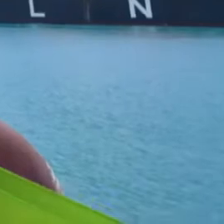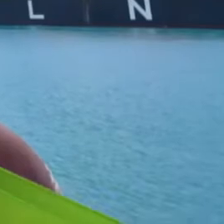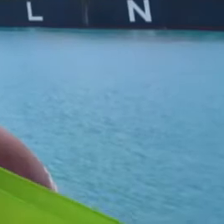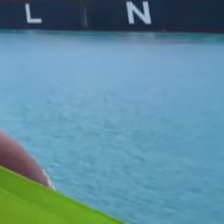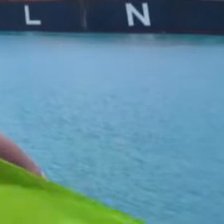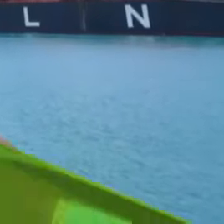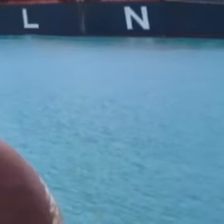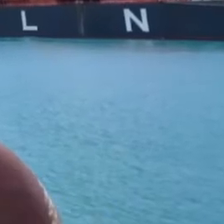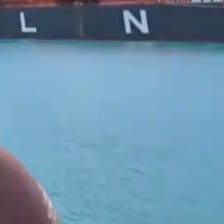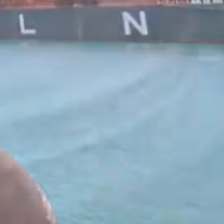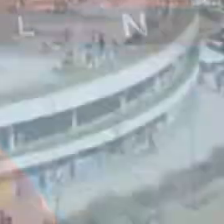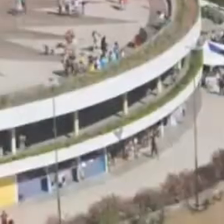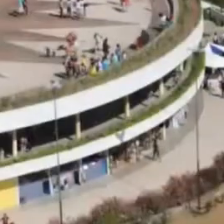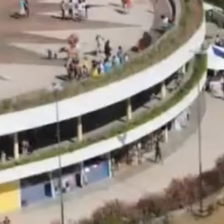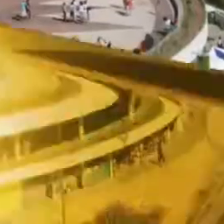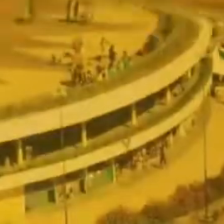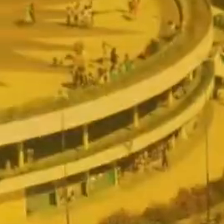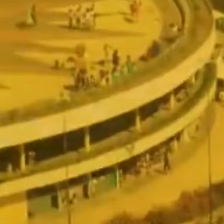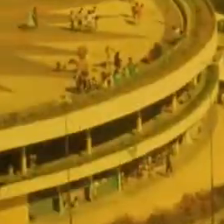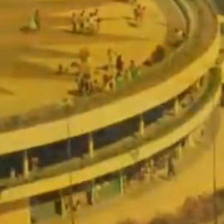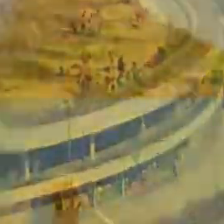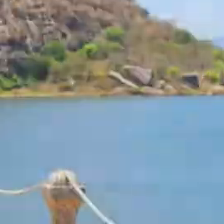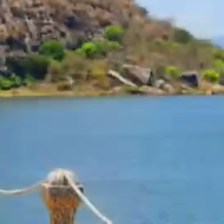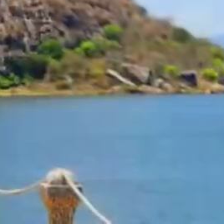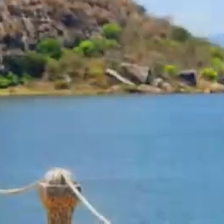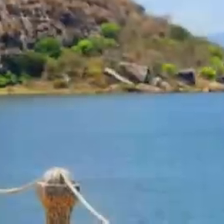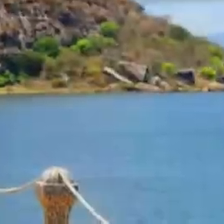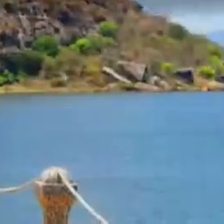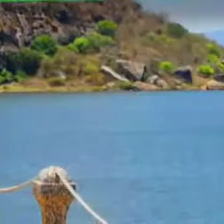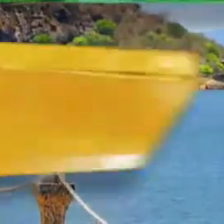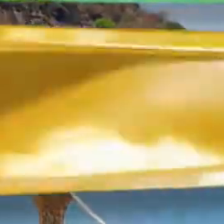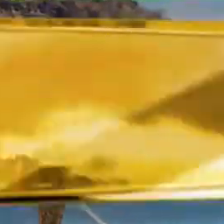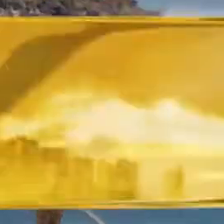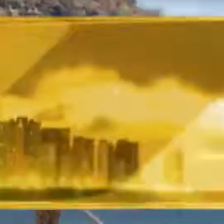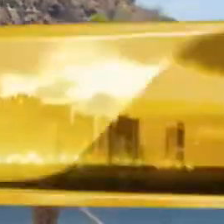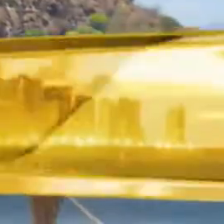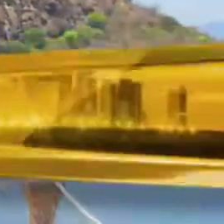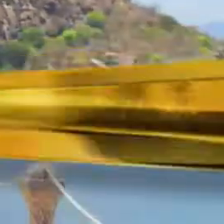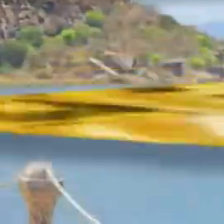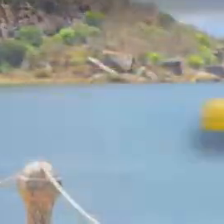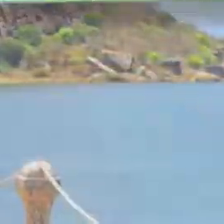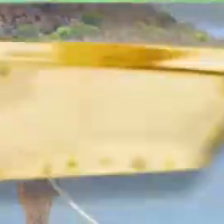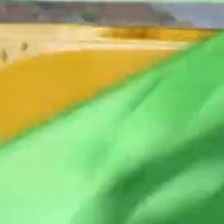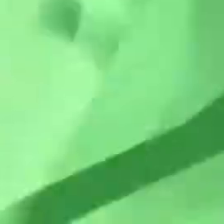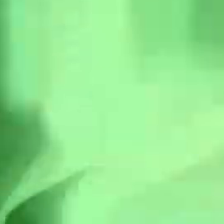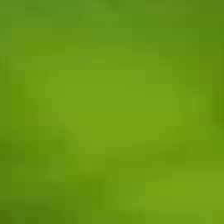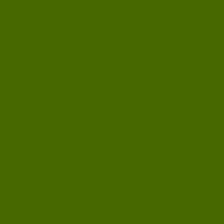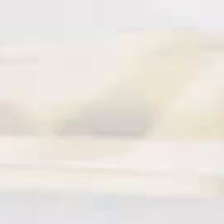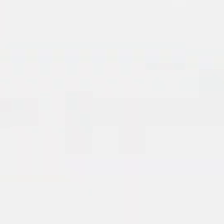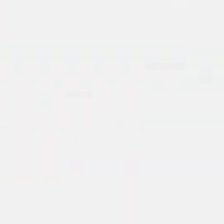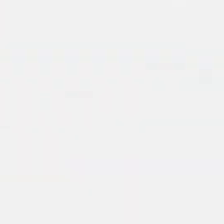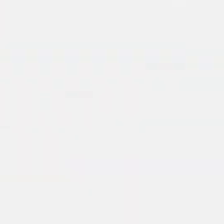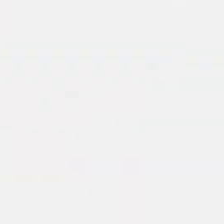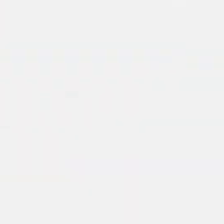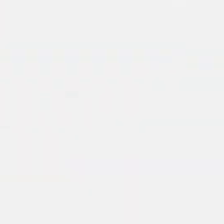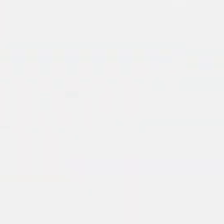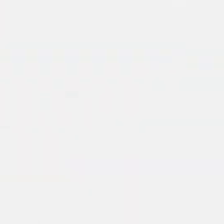nossa marca é mudar pra você se ver melhor. Aqui na TV